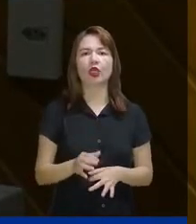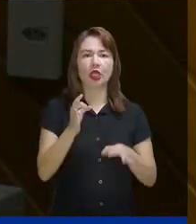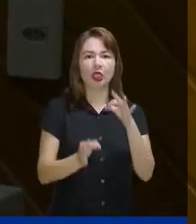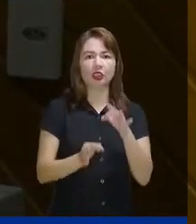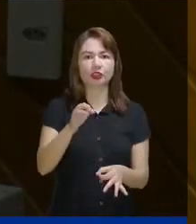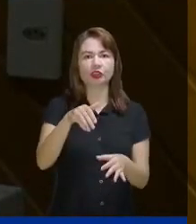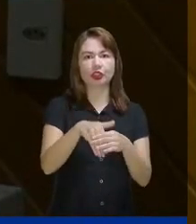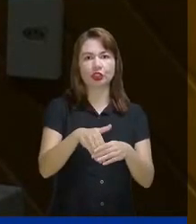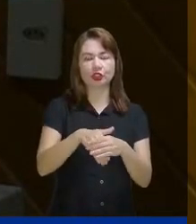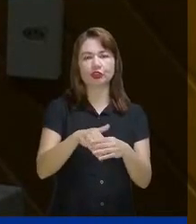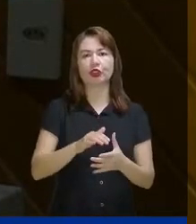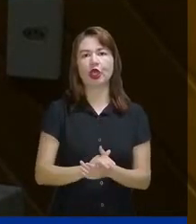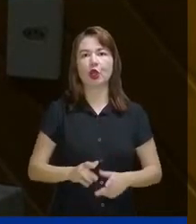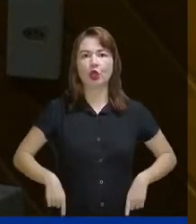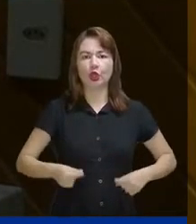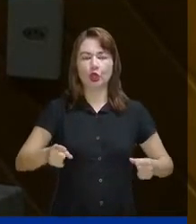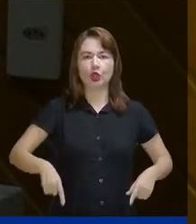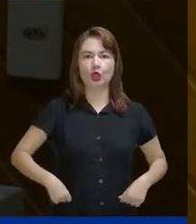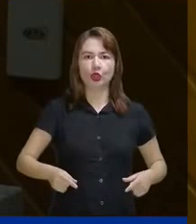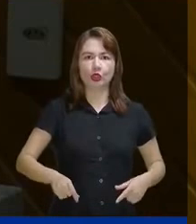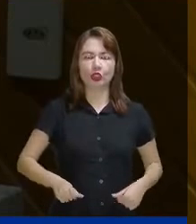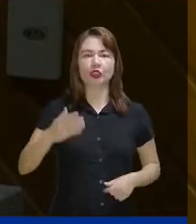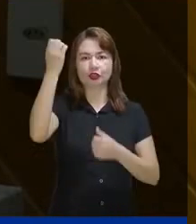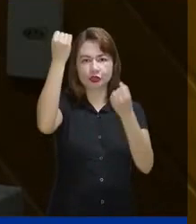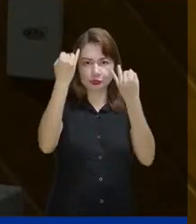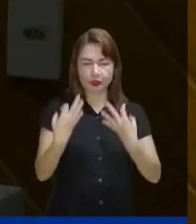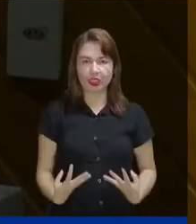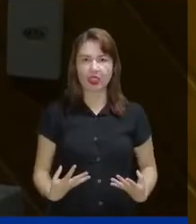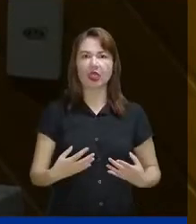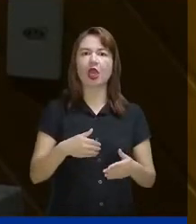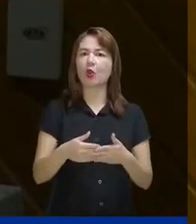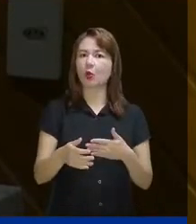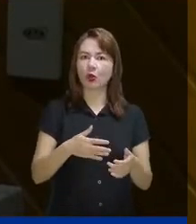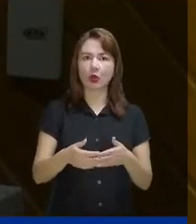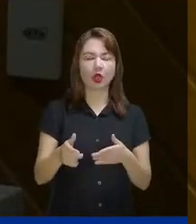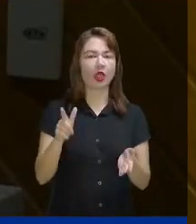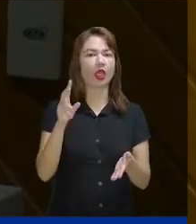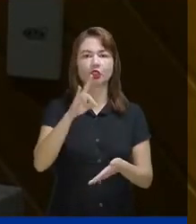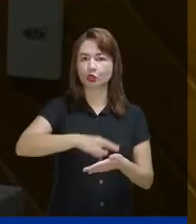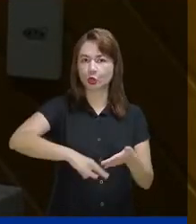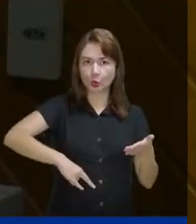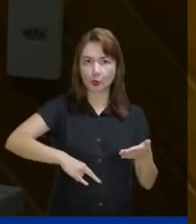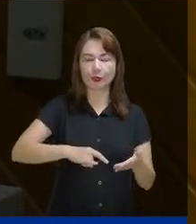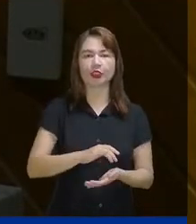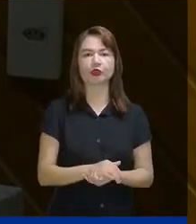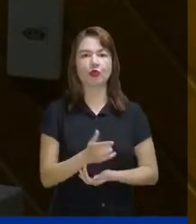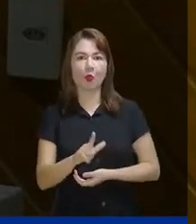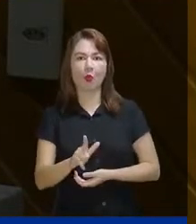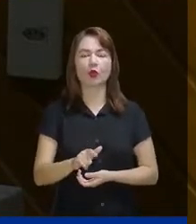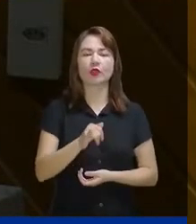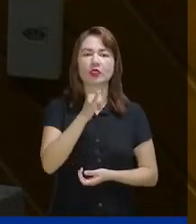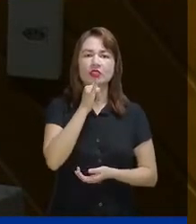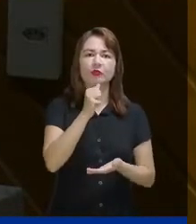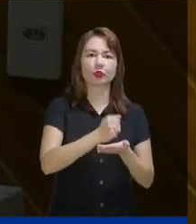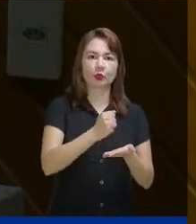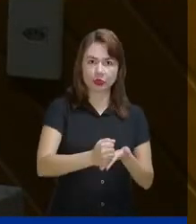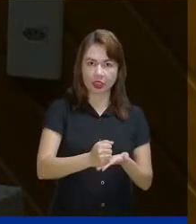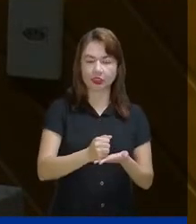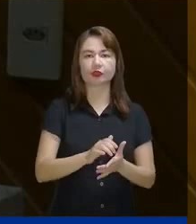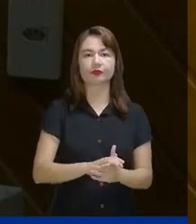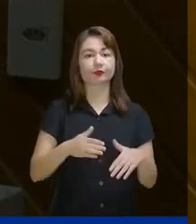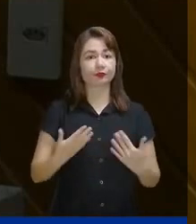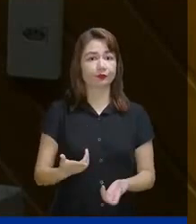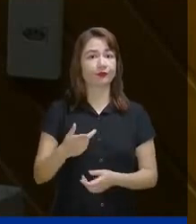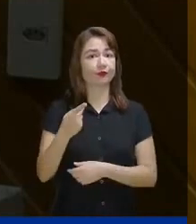de comprovação de gasto, qualquer meio idôneo de prova, inclusive outros documentos, tal como o contrato, e que